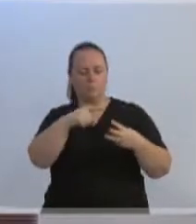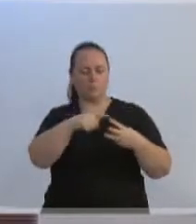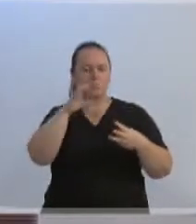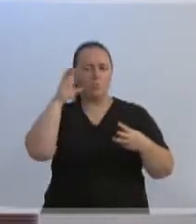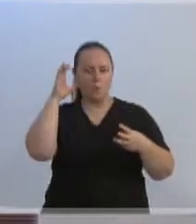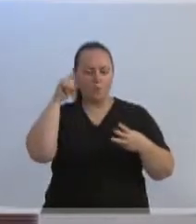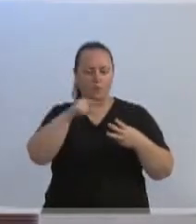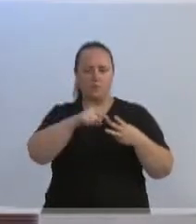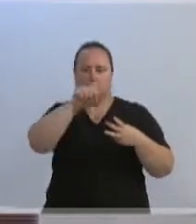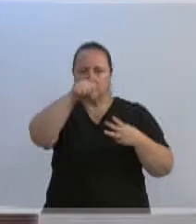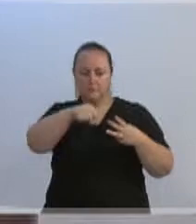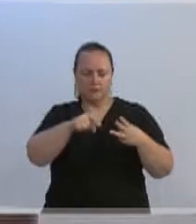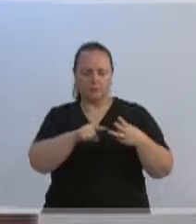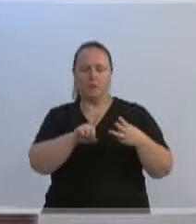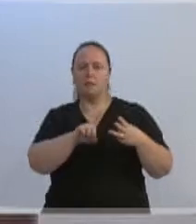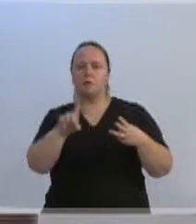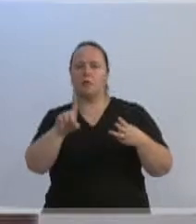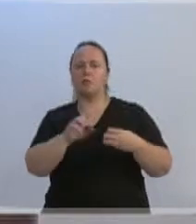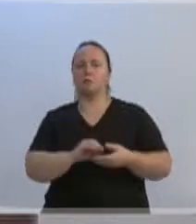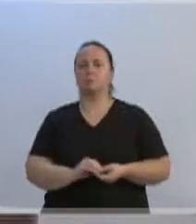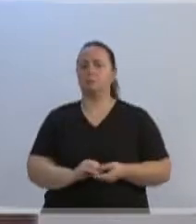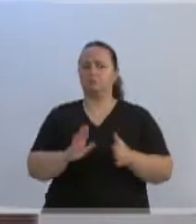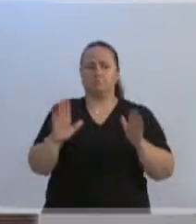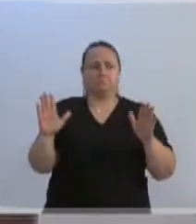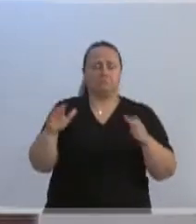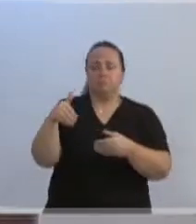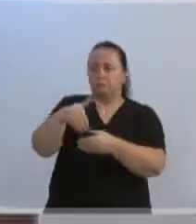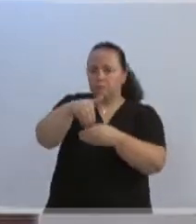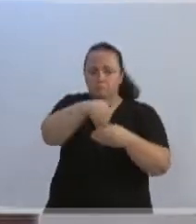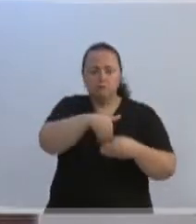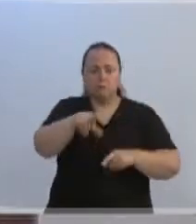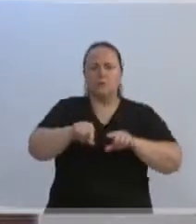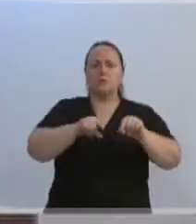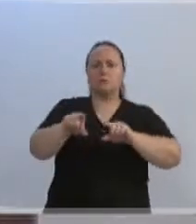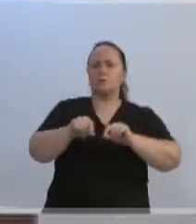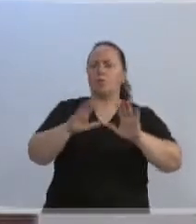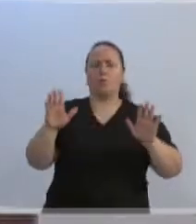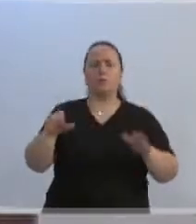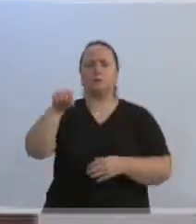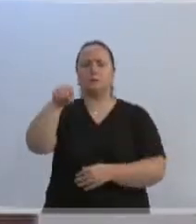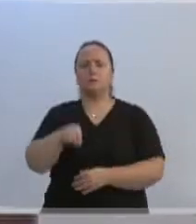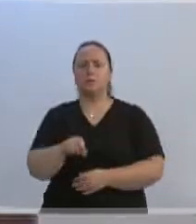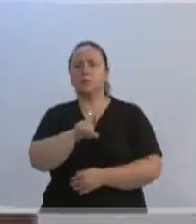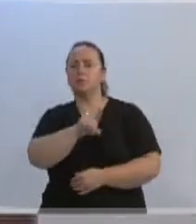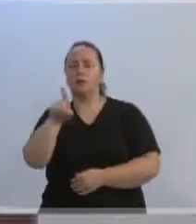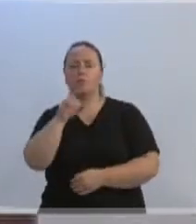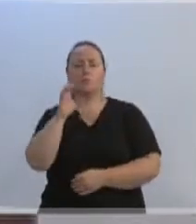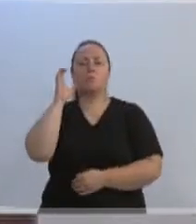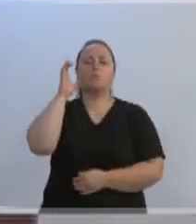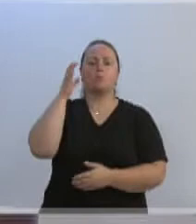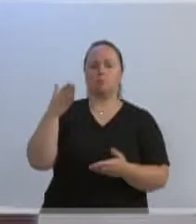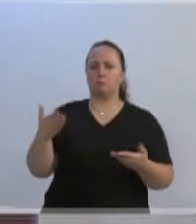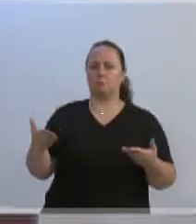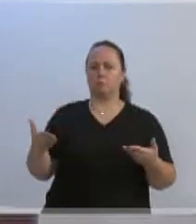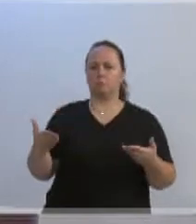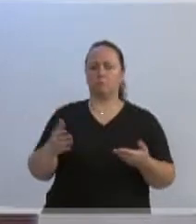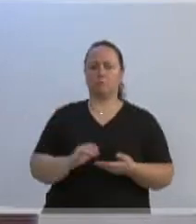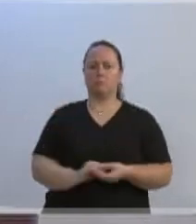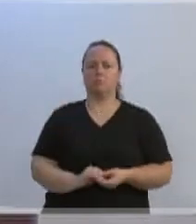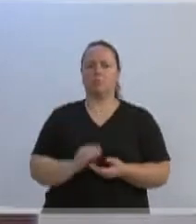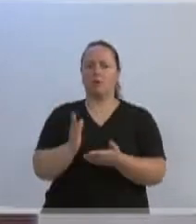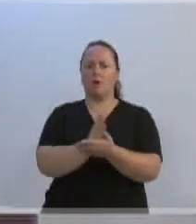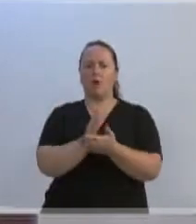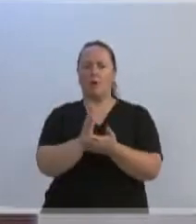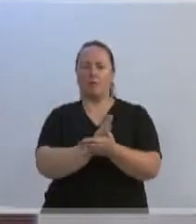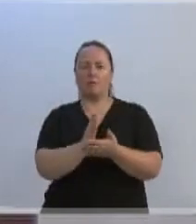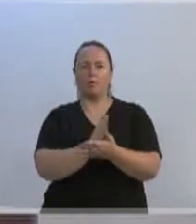ou não e aqui o vereador eleito pelo voto democrático nas urnas do povo decide o que ele faz sim não ou abstenção tão só porque tem alguns aí que